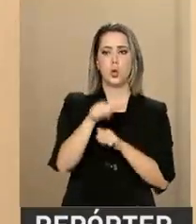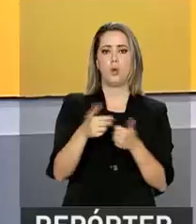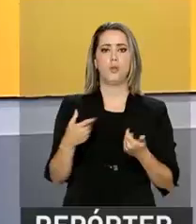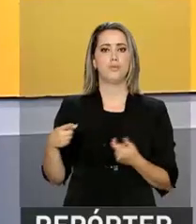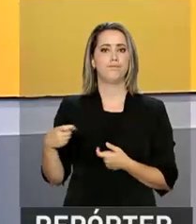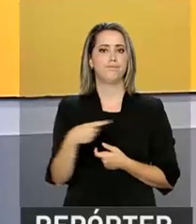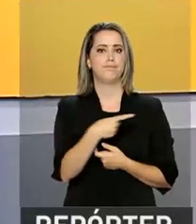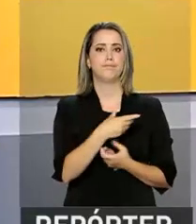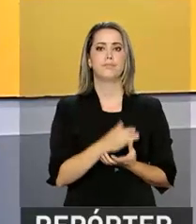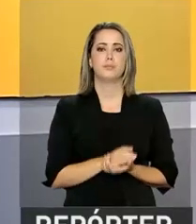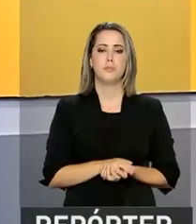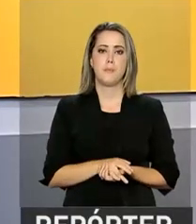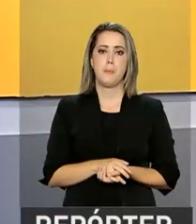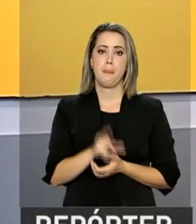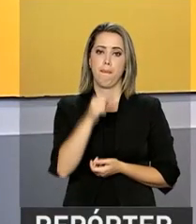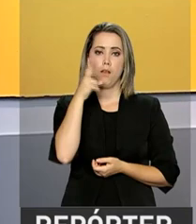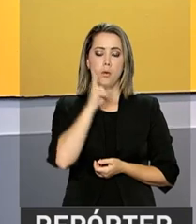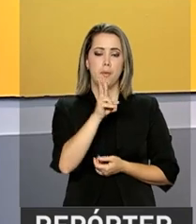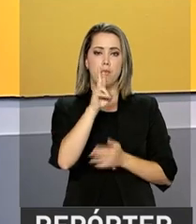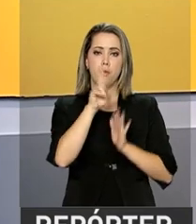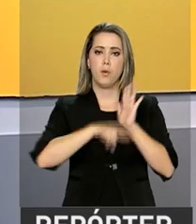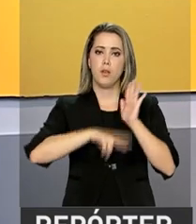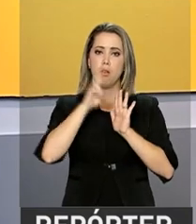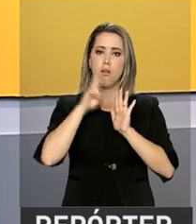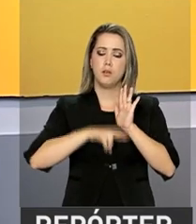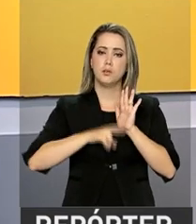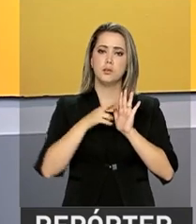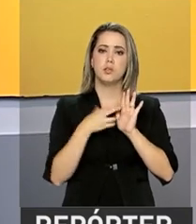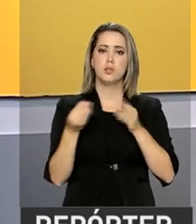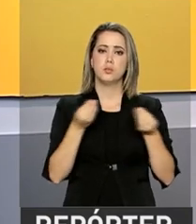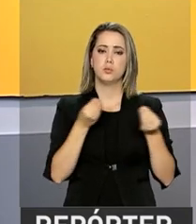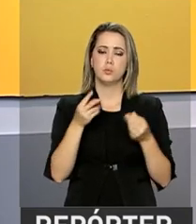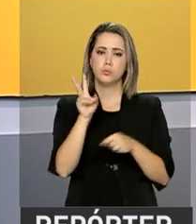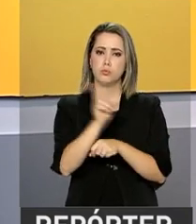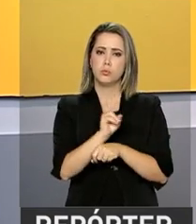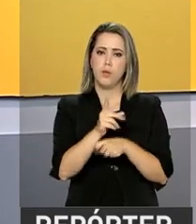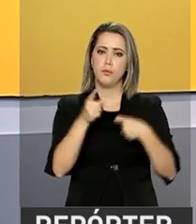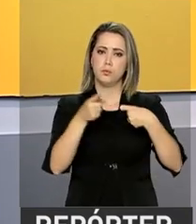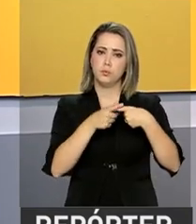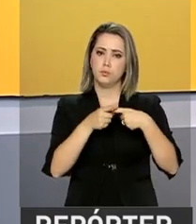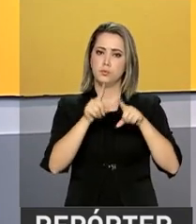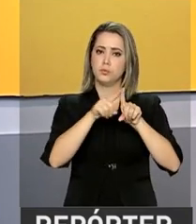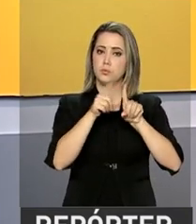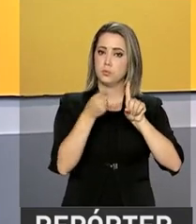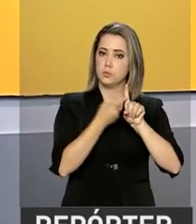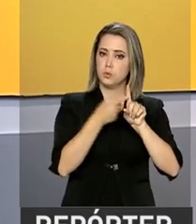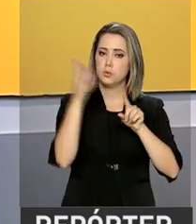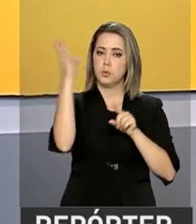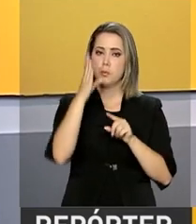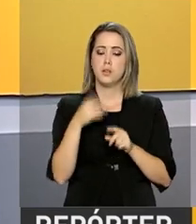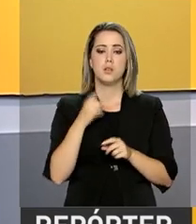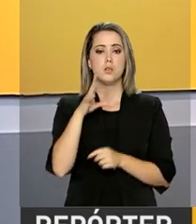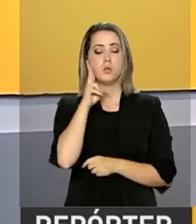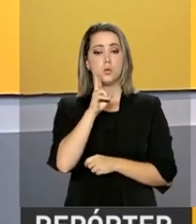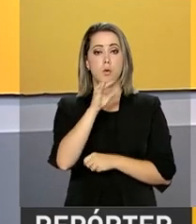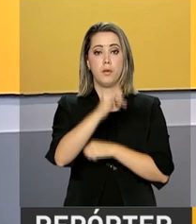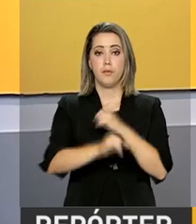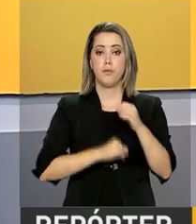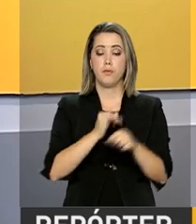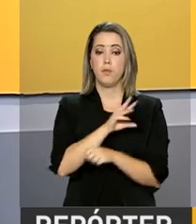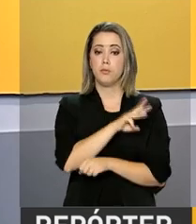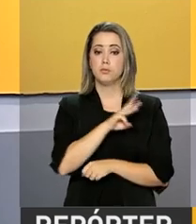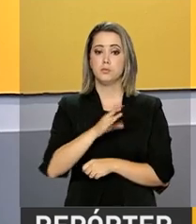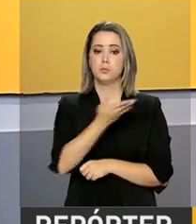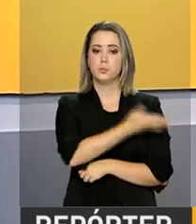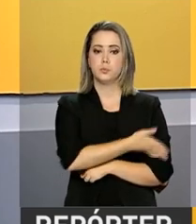embriões. Para conferir o relatório sobre reprodução assistida no Brasil, basta acessar o site da Anvisa no